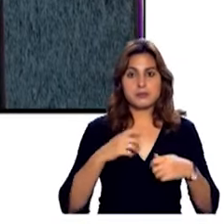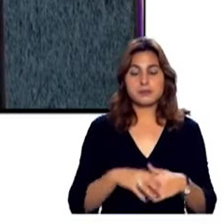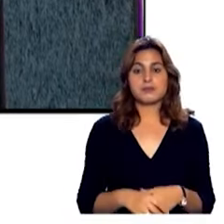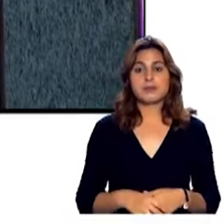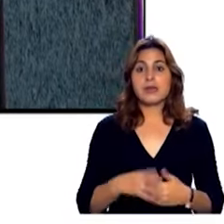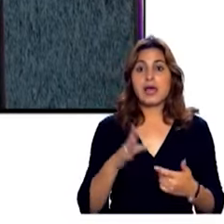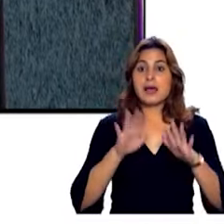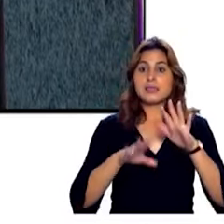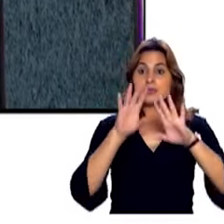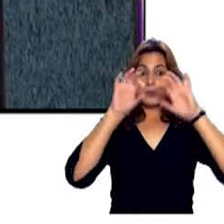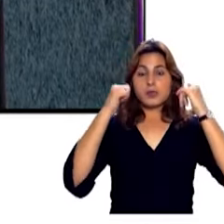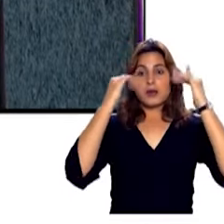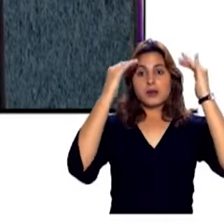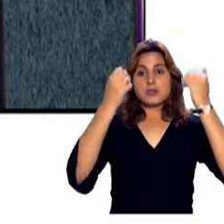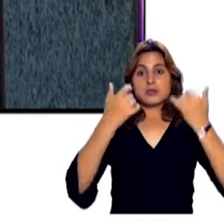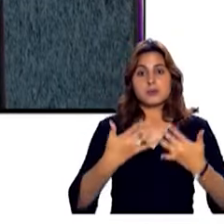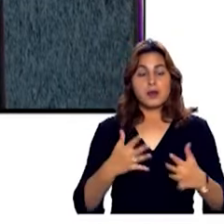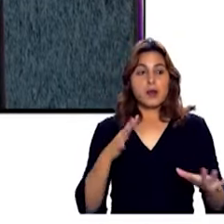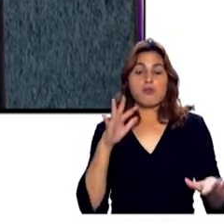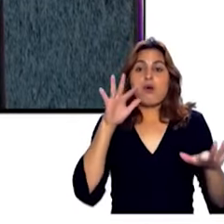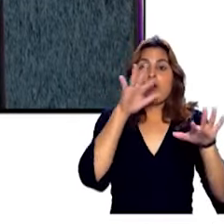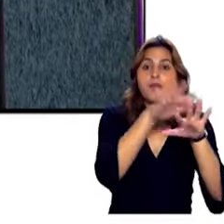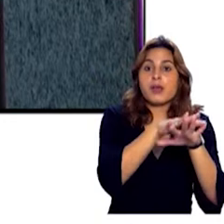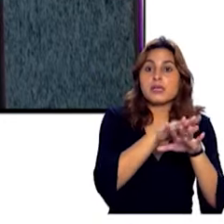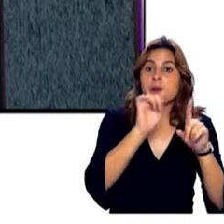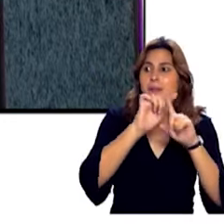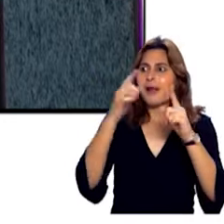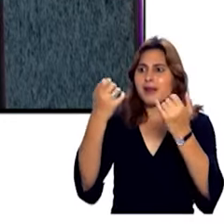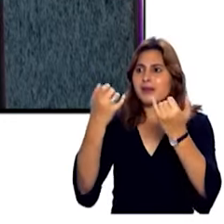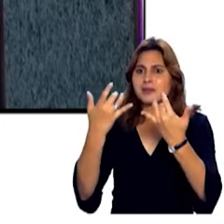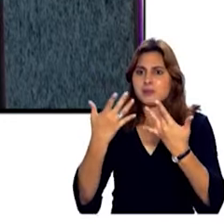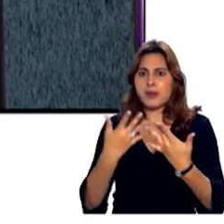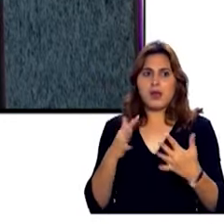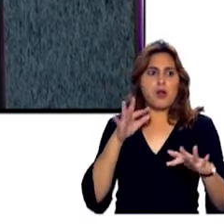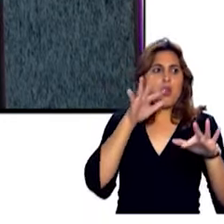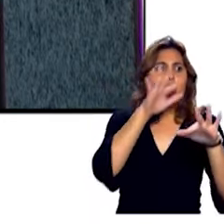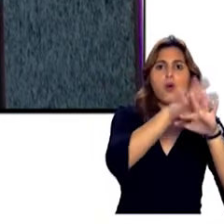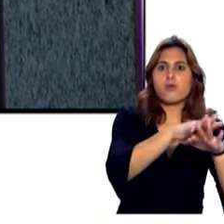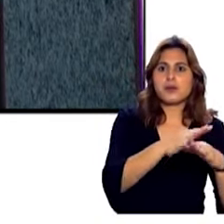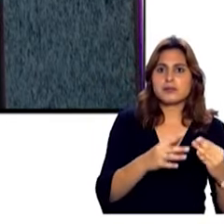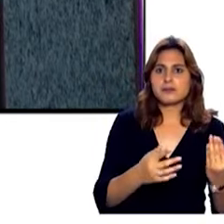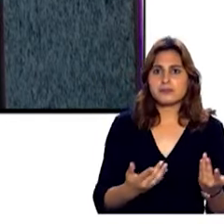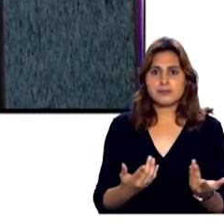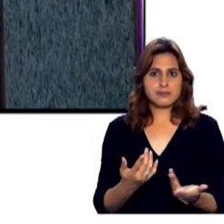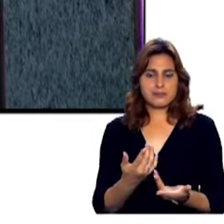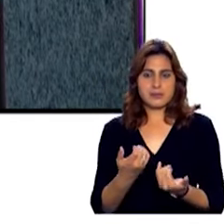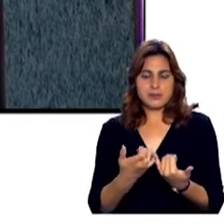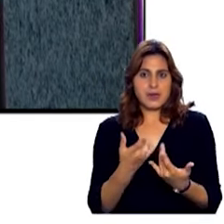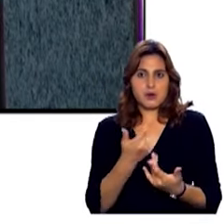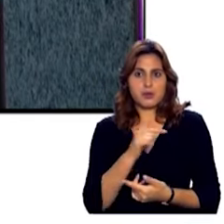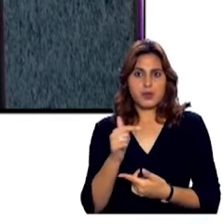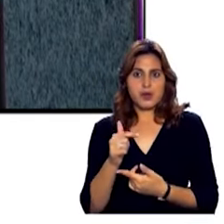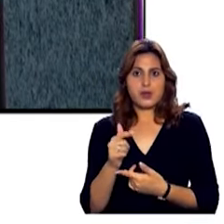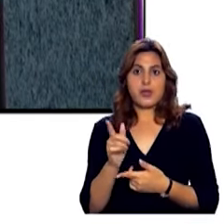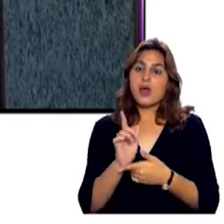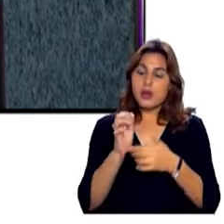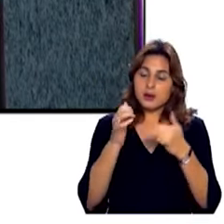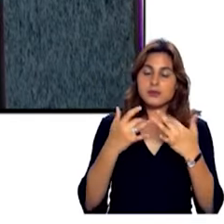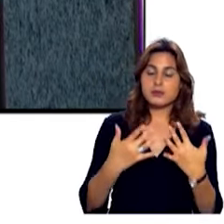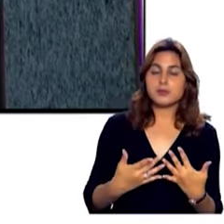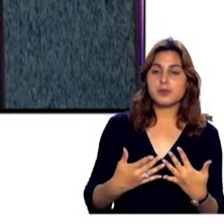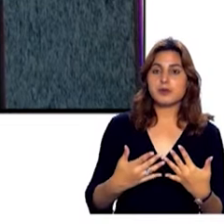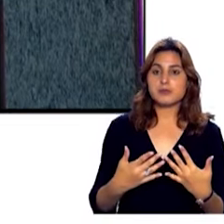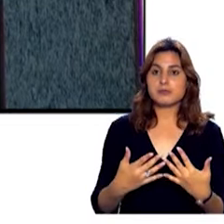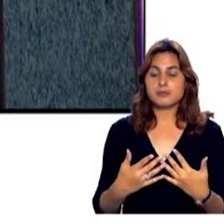reflexa mas não dizem o que é ofensa reflexa eles estão falando exatamente disso mas eles